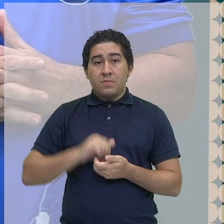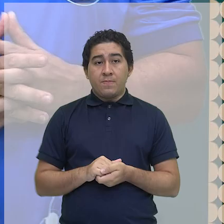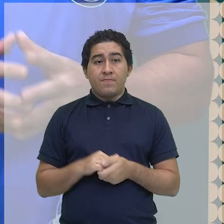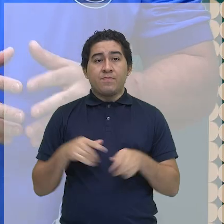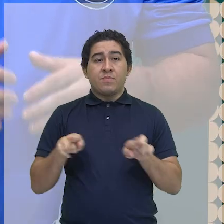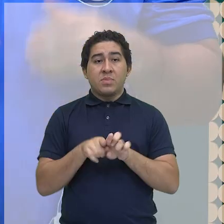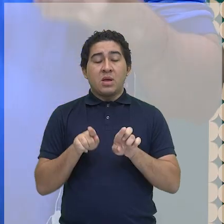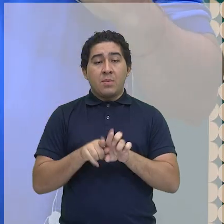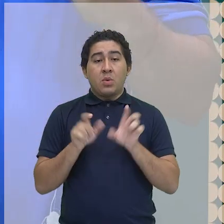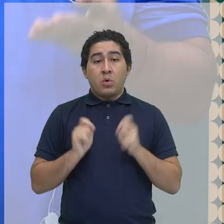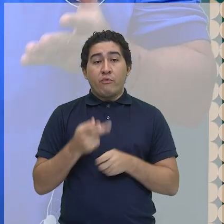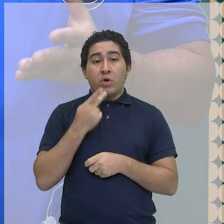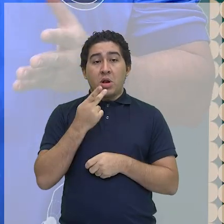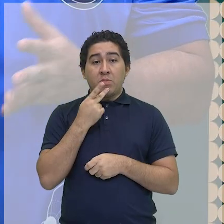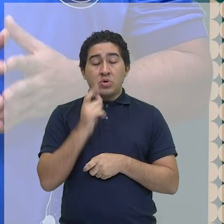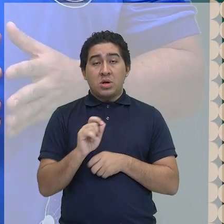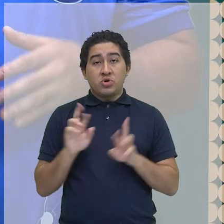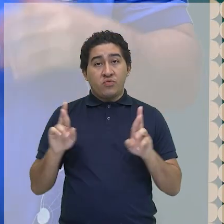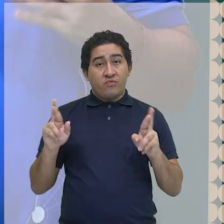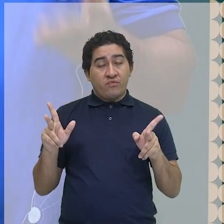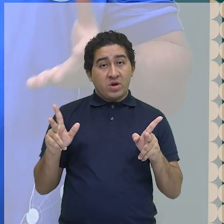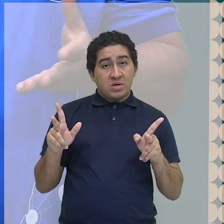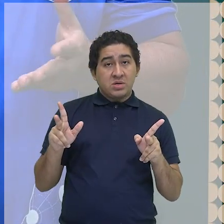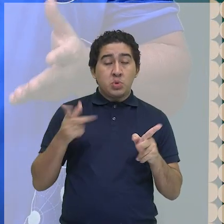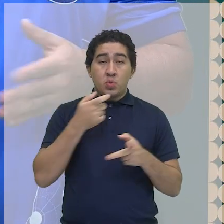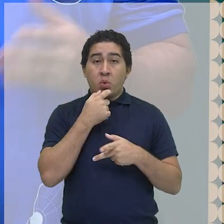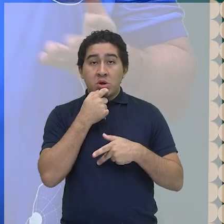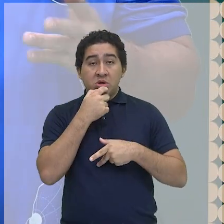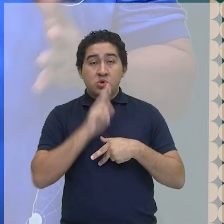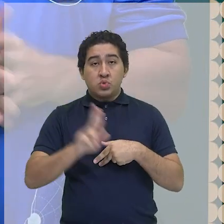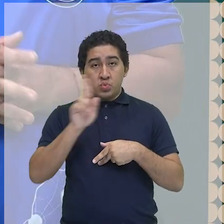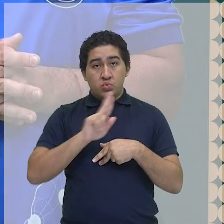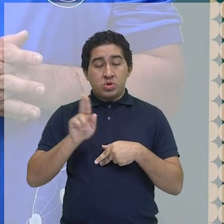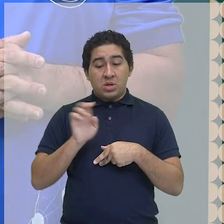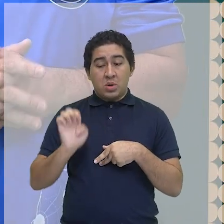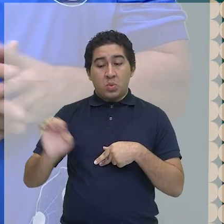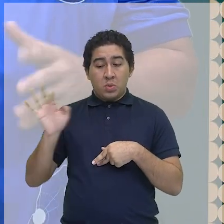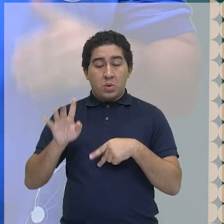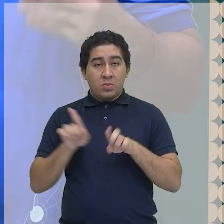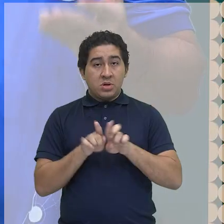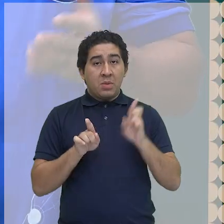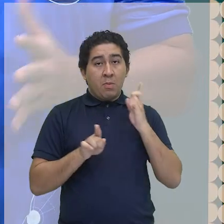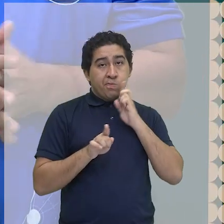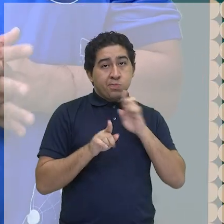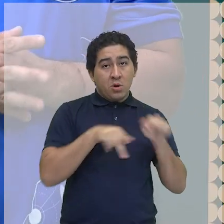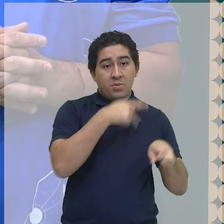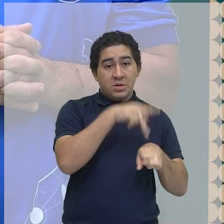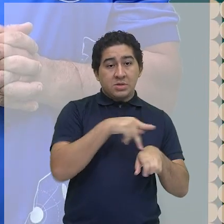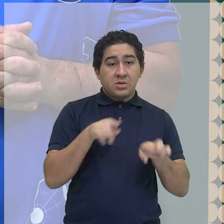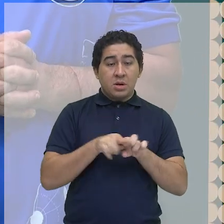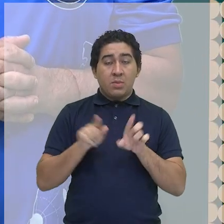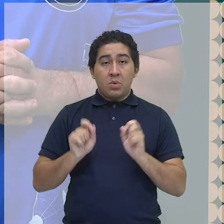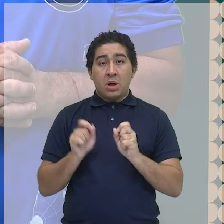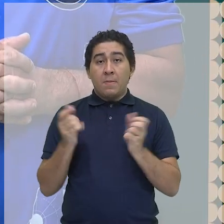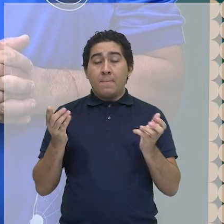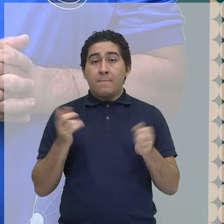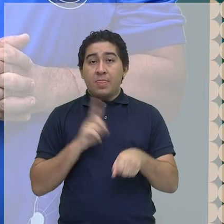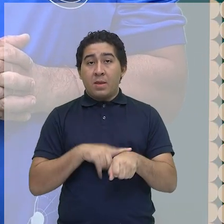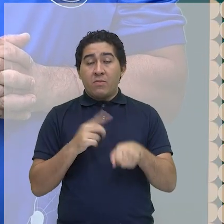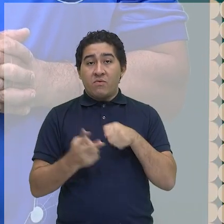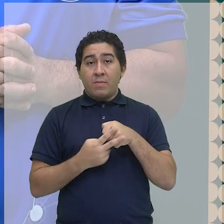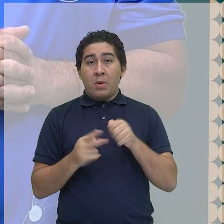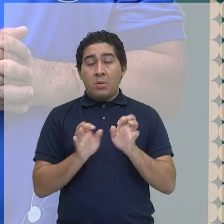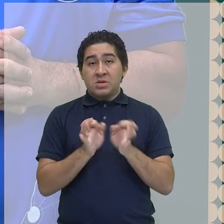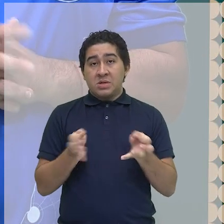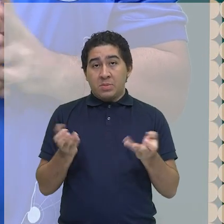Nós falamos sobre British English e American English, que é a diferença deles, e também falamos sobre o Simple